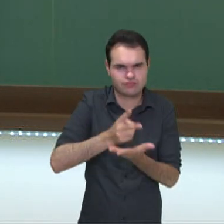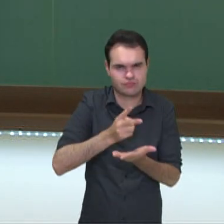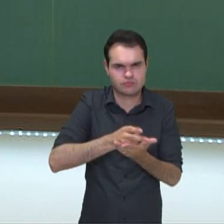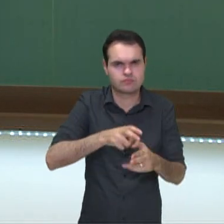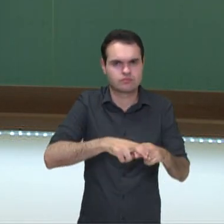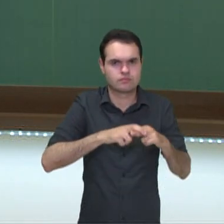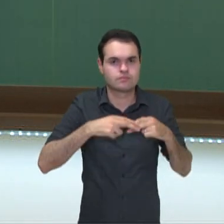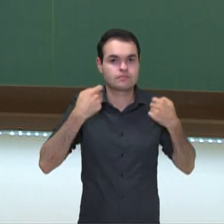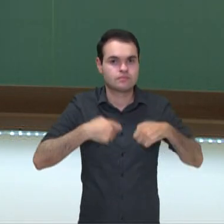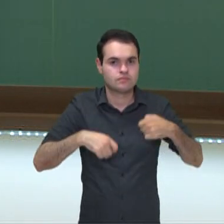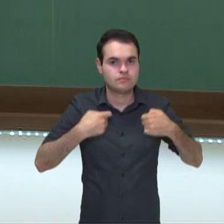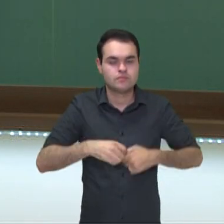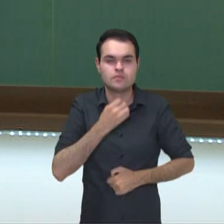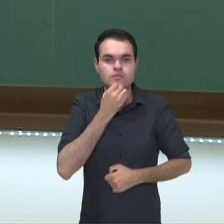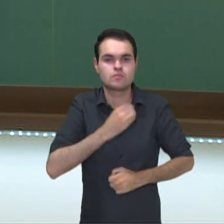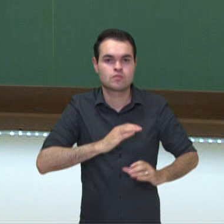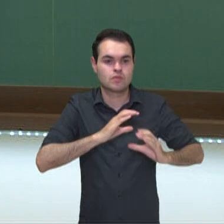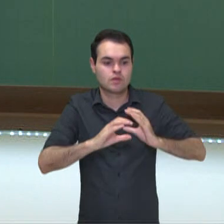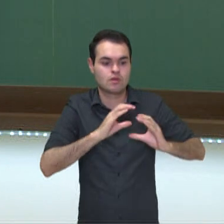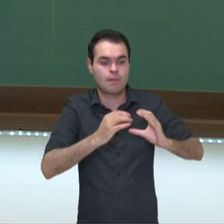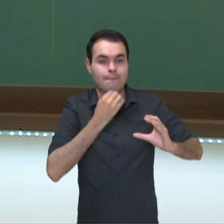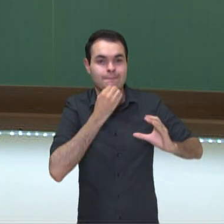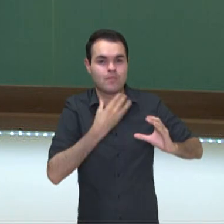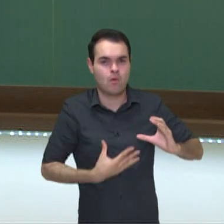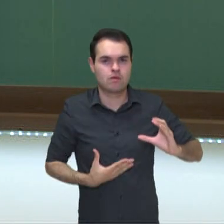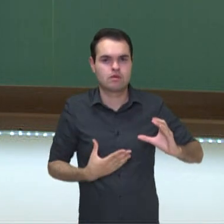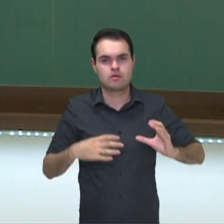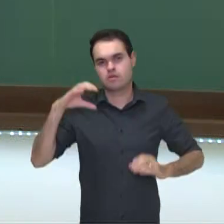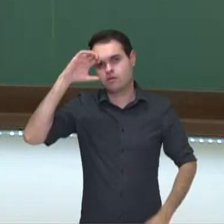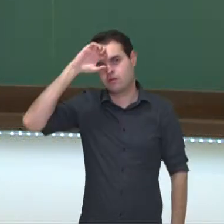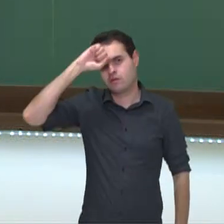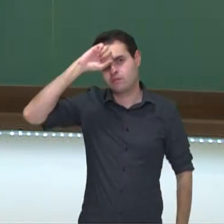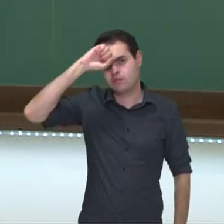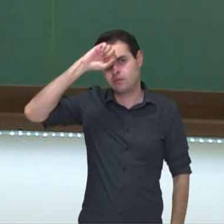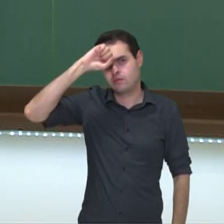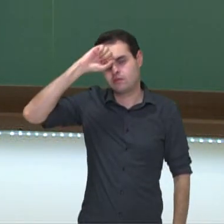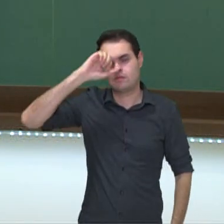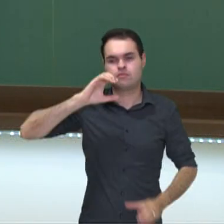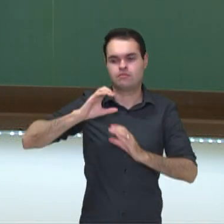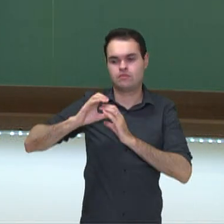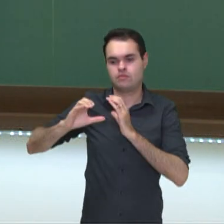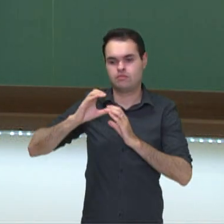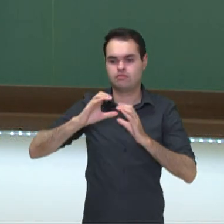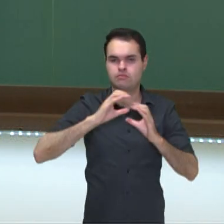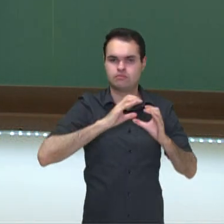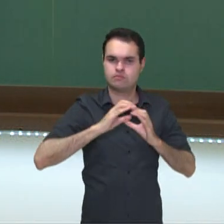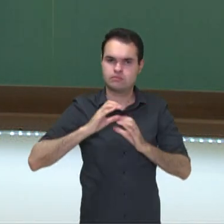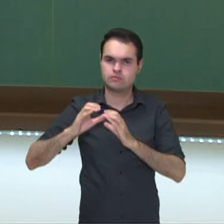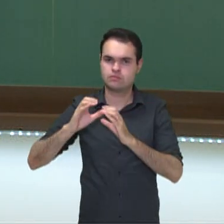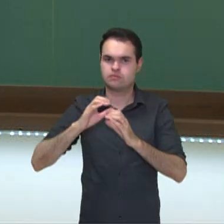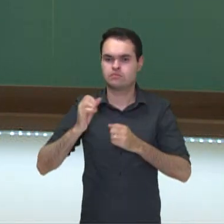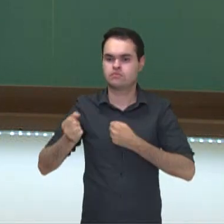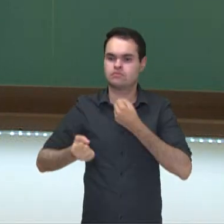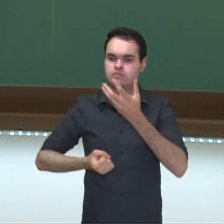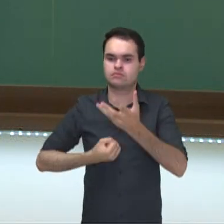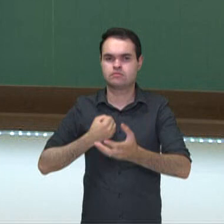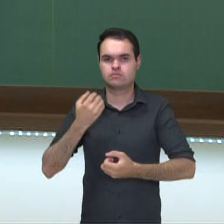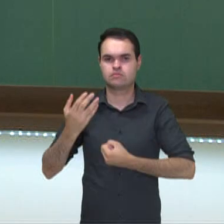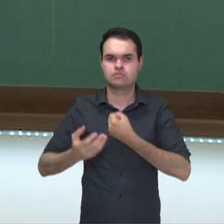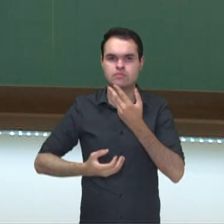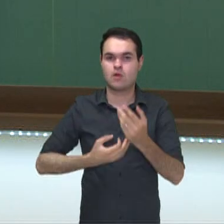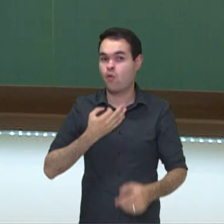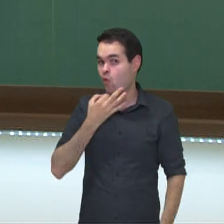necessitamos da boa comunicação. Aprender a nos comunicar, aprender a transmitir as